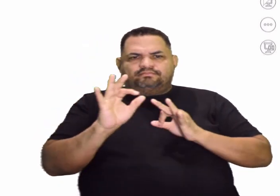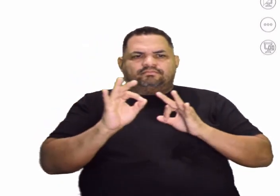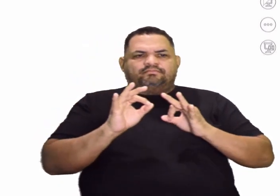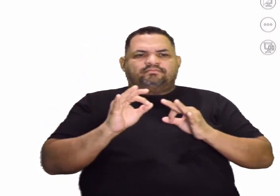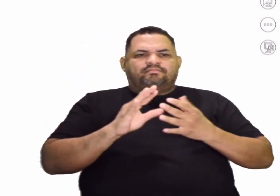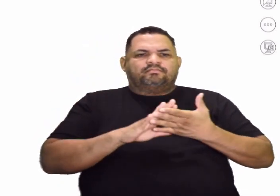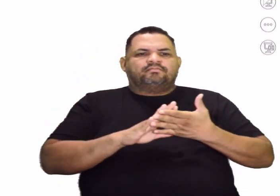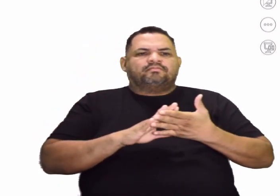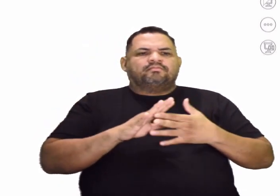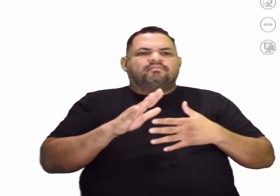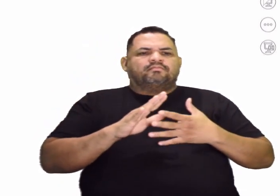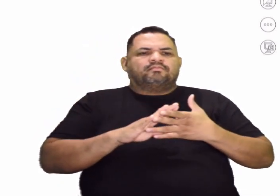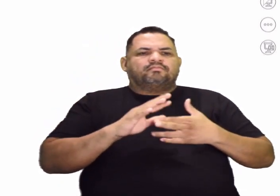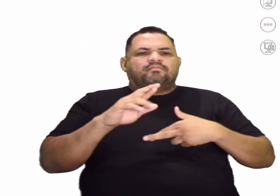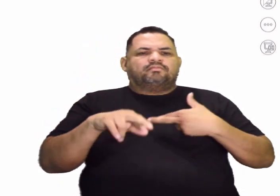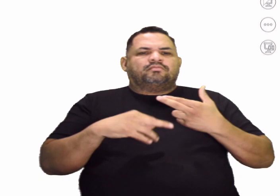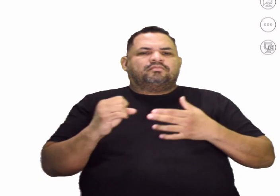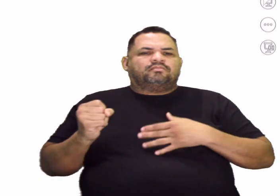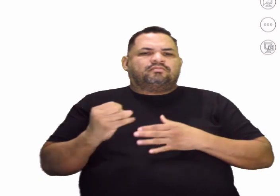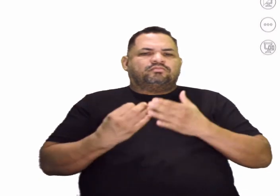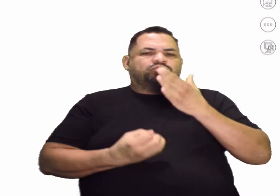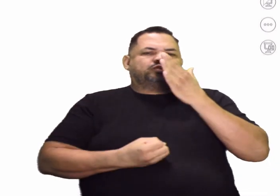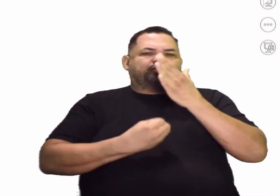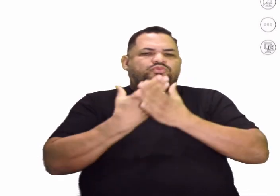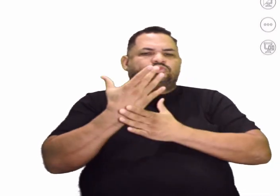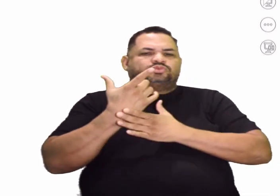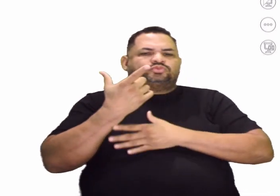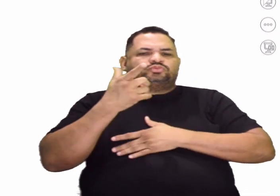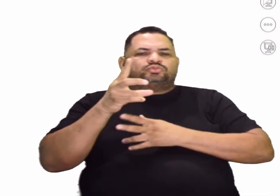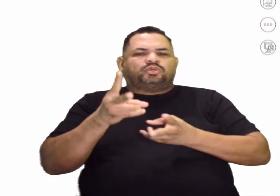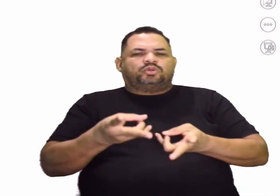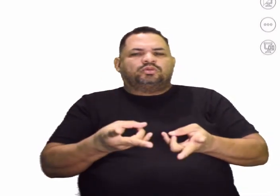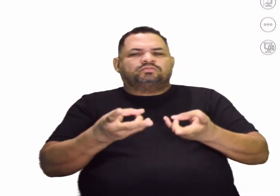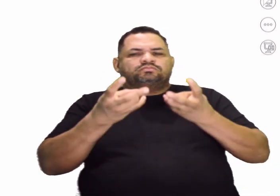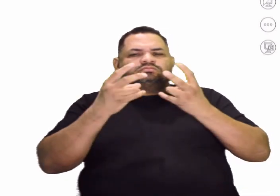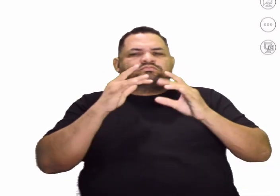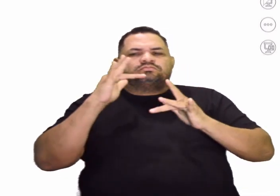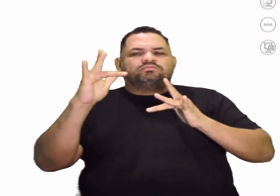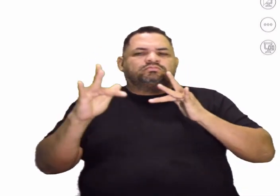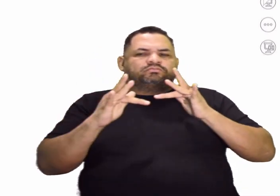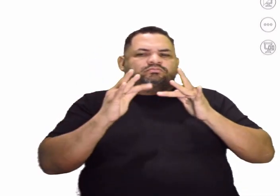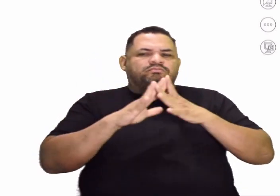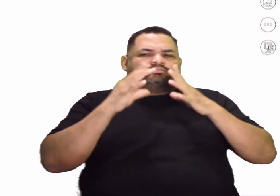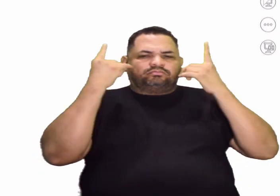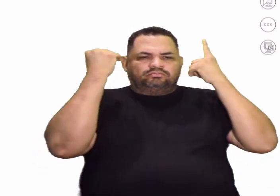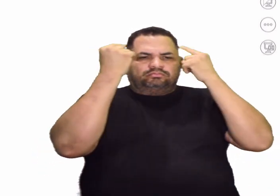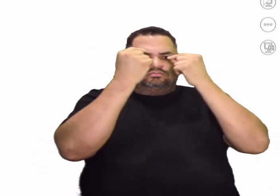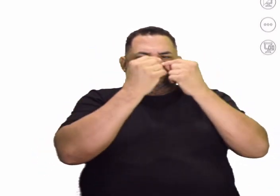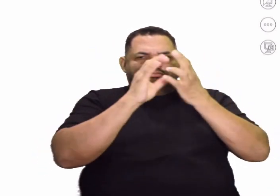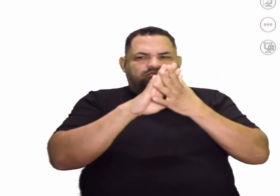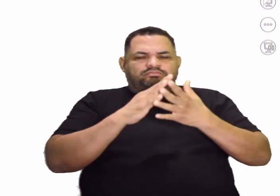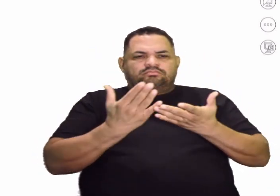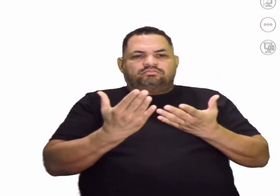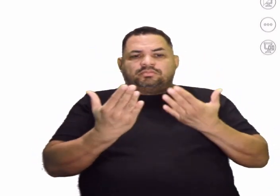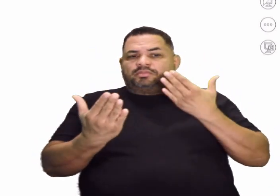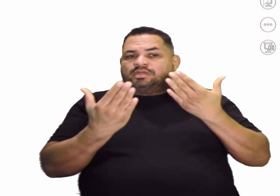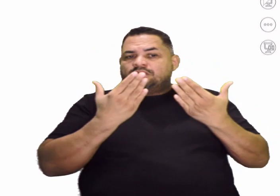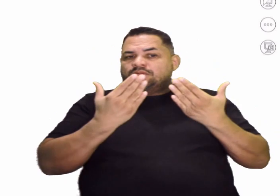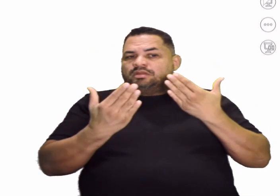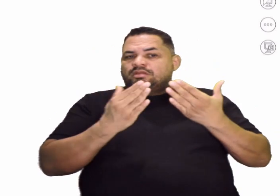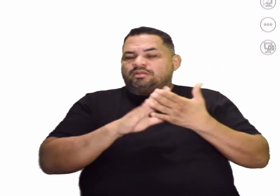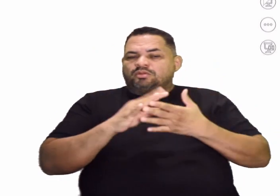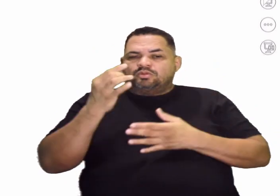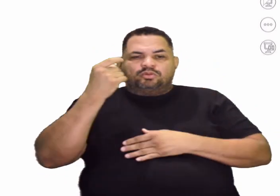Na Renascença renasce, ó, o olhar sobre os clássicos gregos, sobre o humanismo,